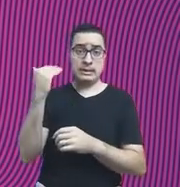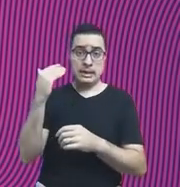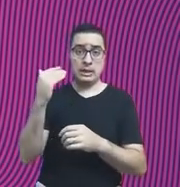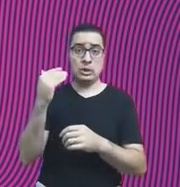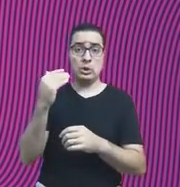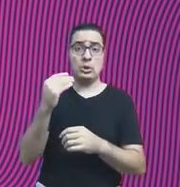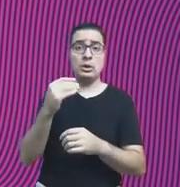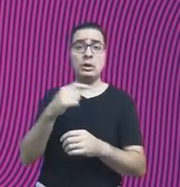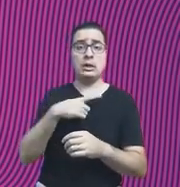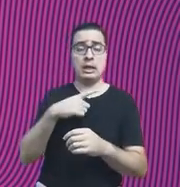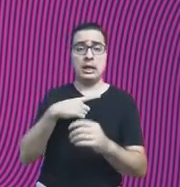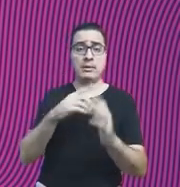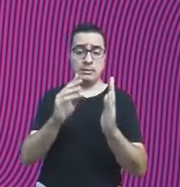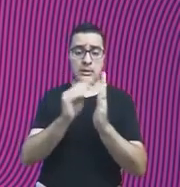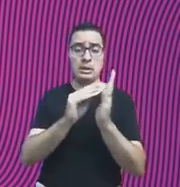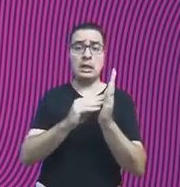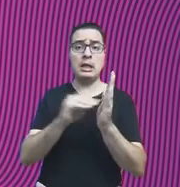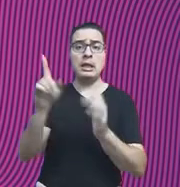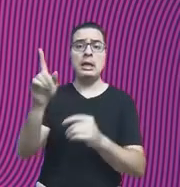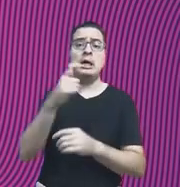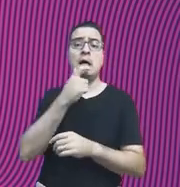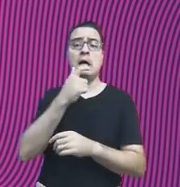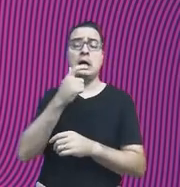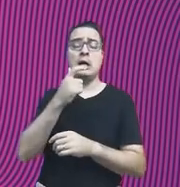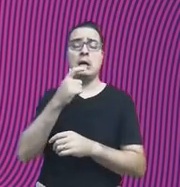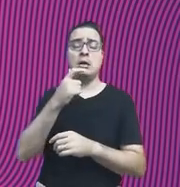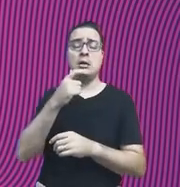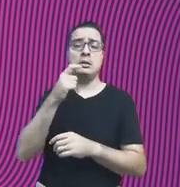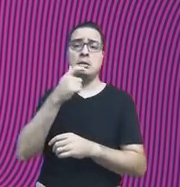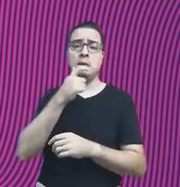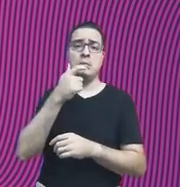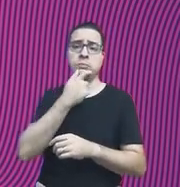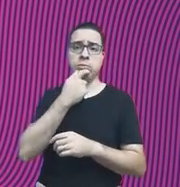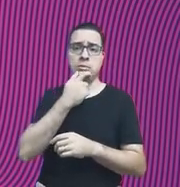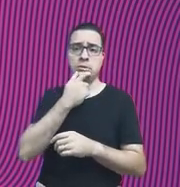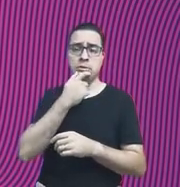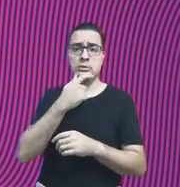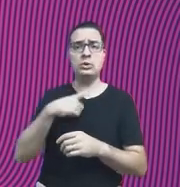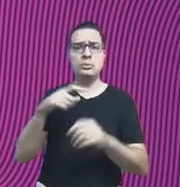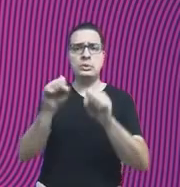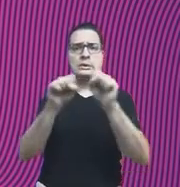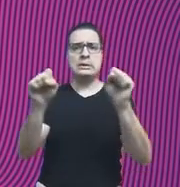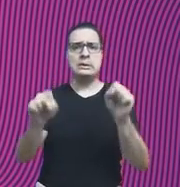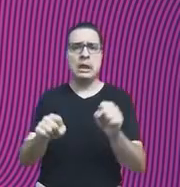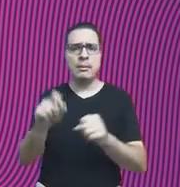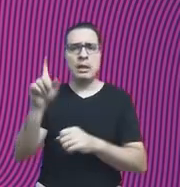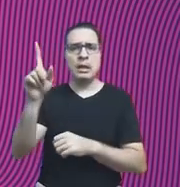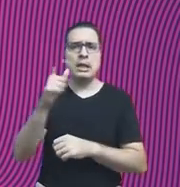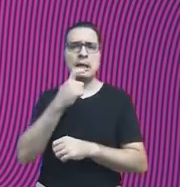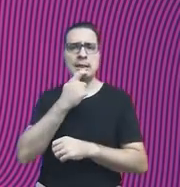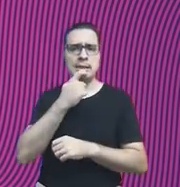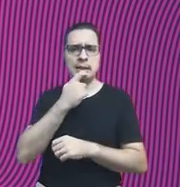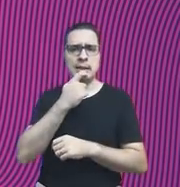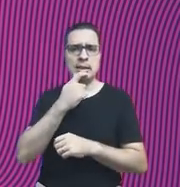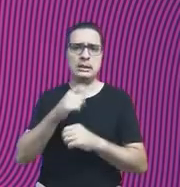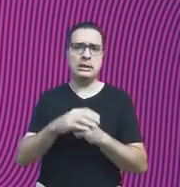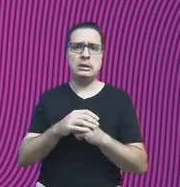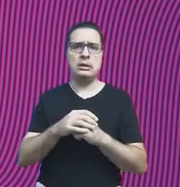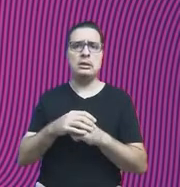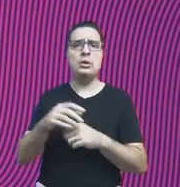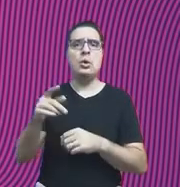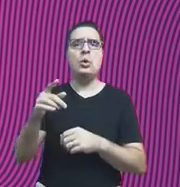College de Londres sobre o sistema britânico. Eles pegaram aí os últimos 20 meses e fizeram um